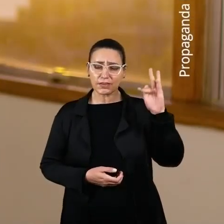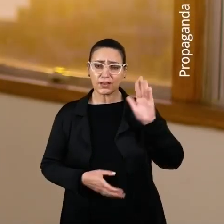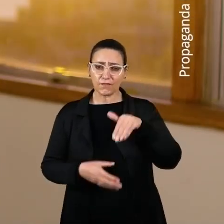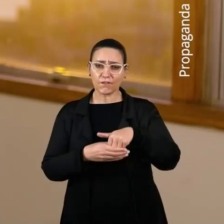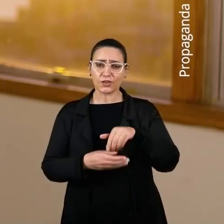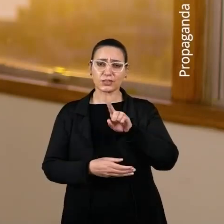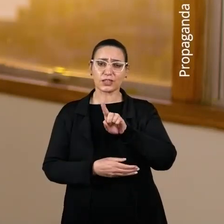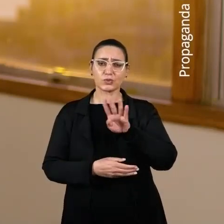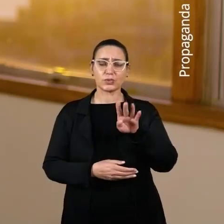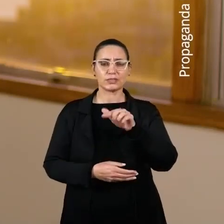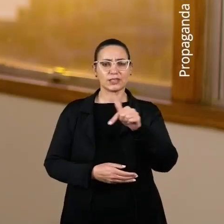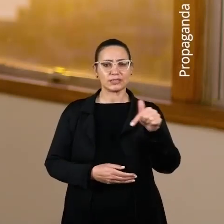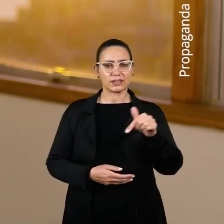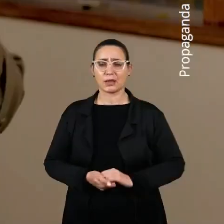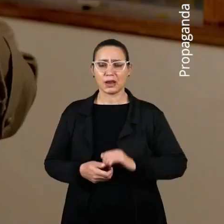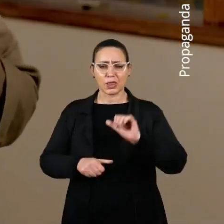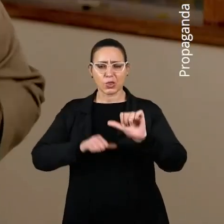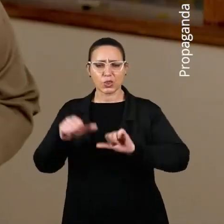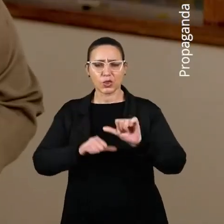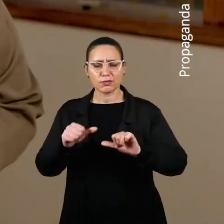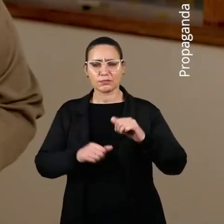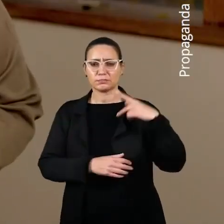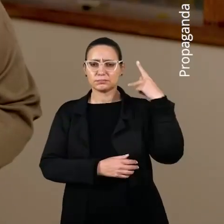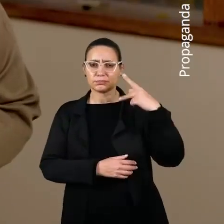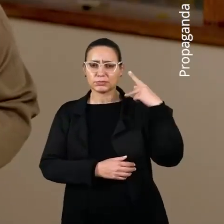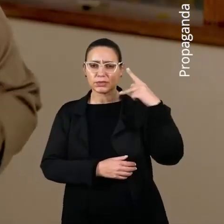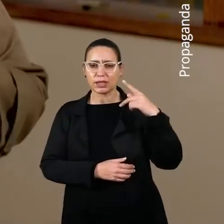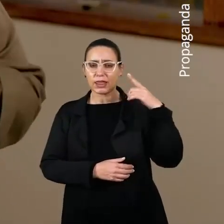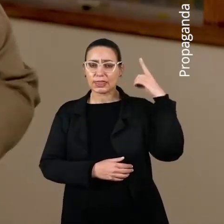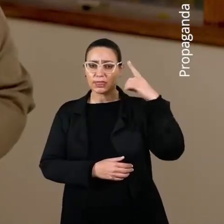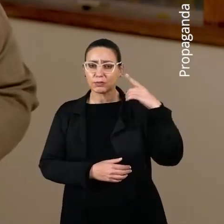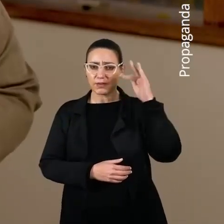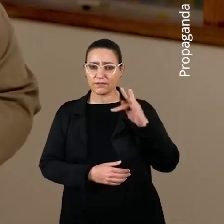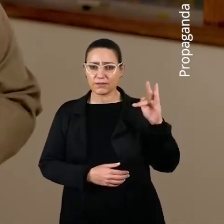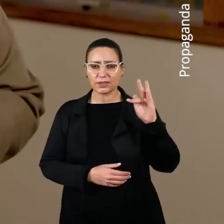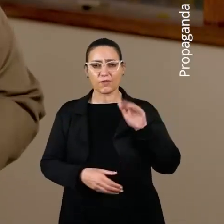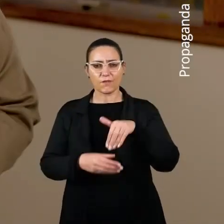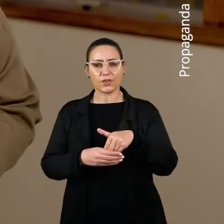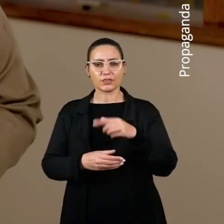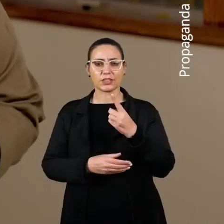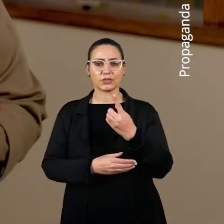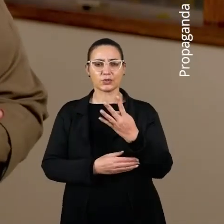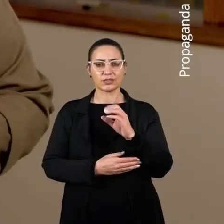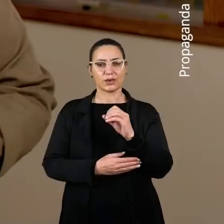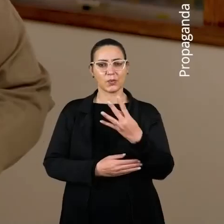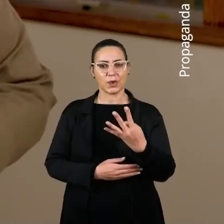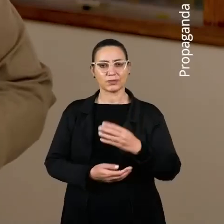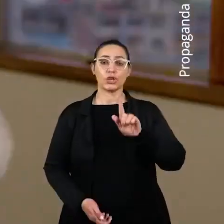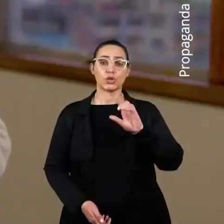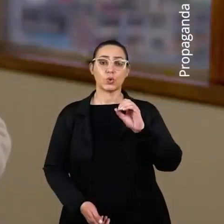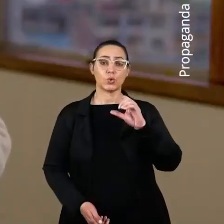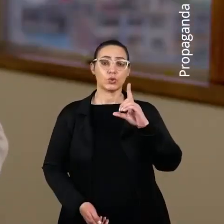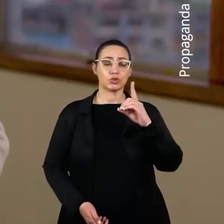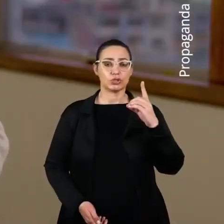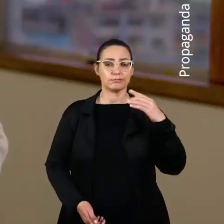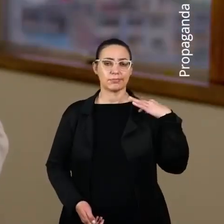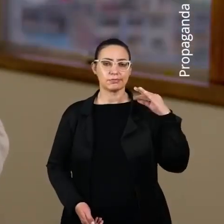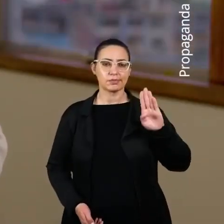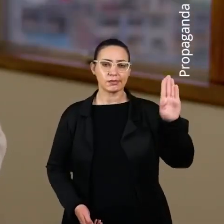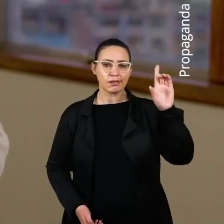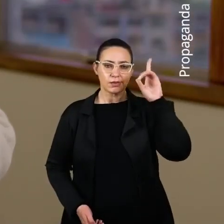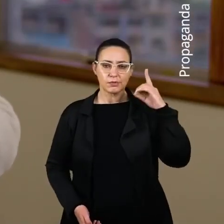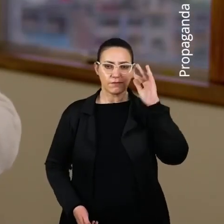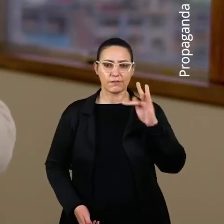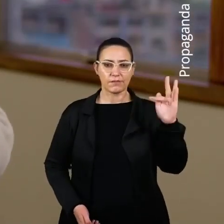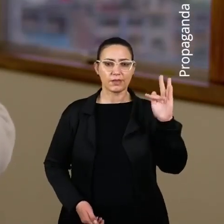federal, Telmo Vieira, 1477. Pela renovação na política, deputada federal, Amine, 1404. Gol de candidato a